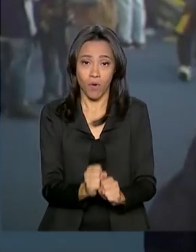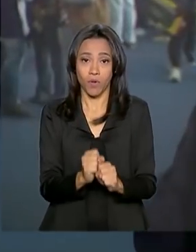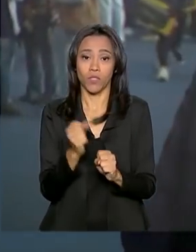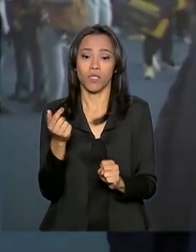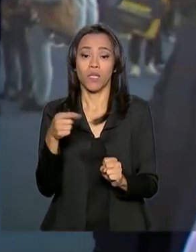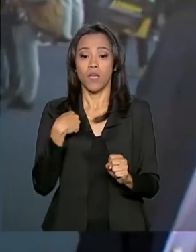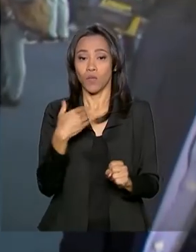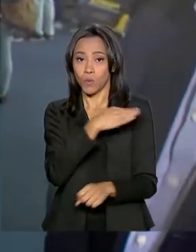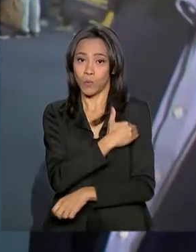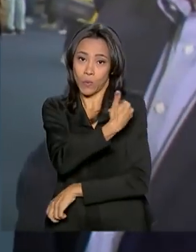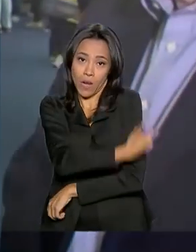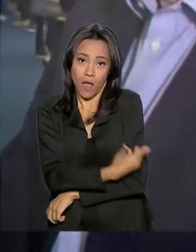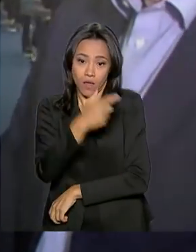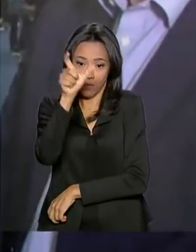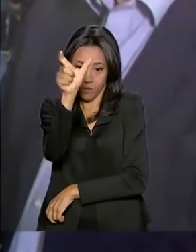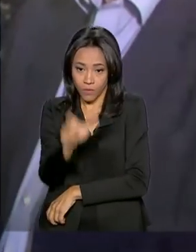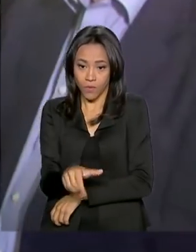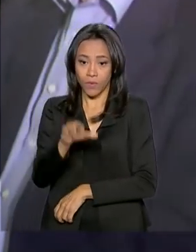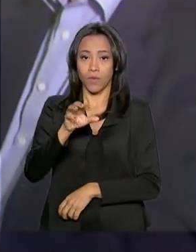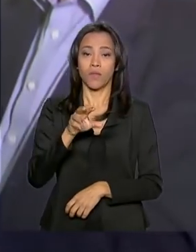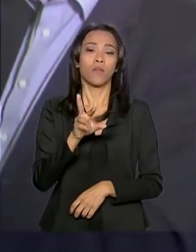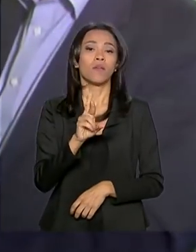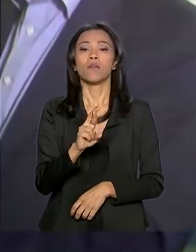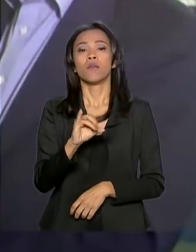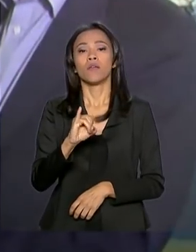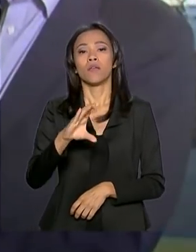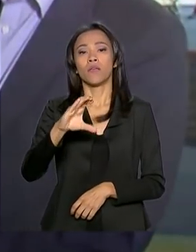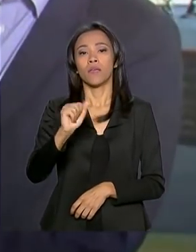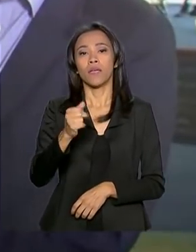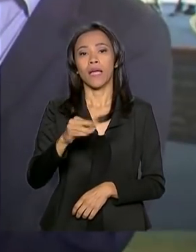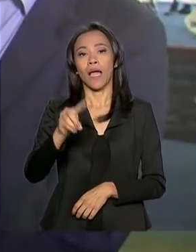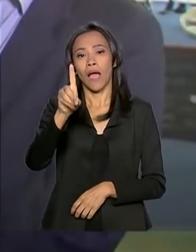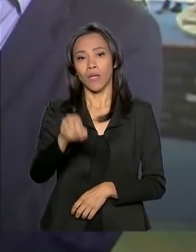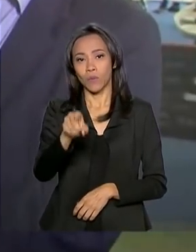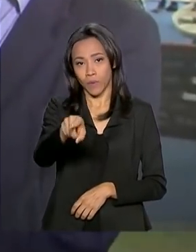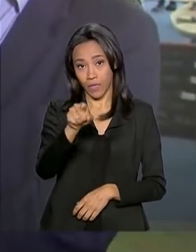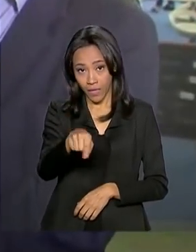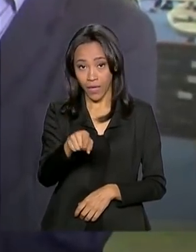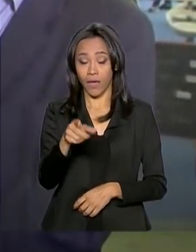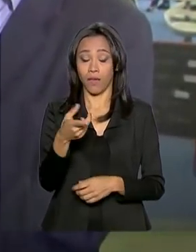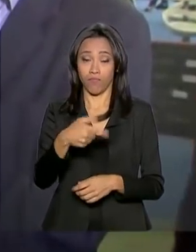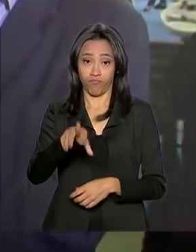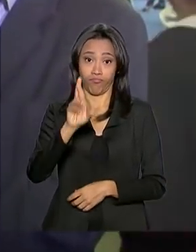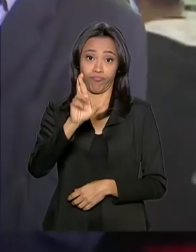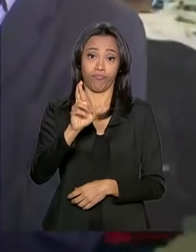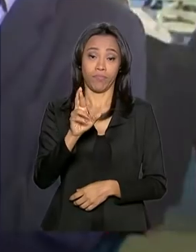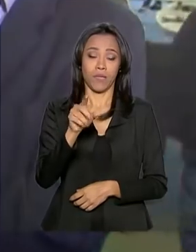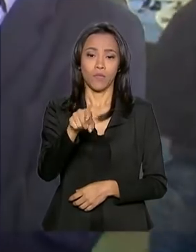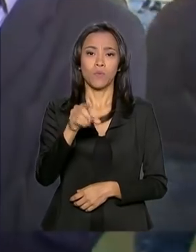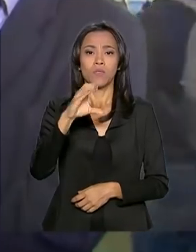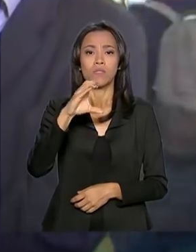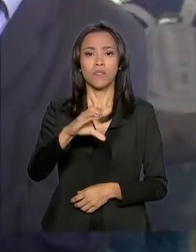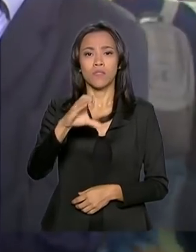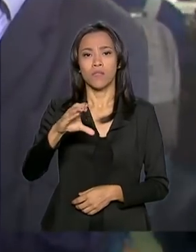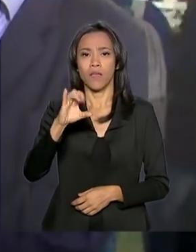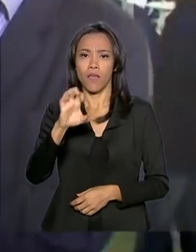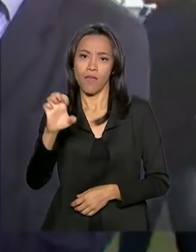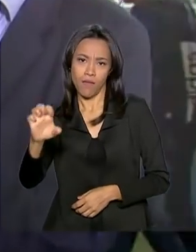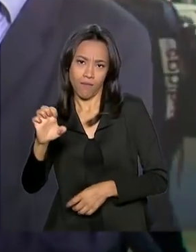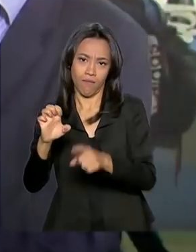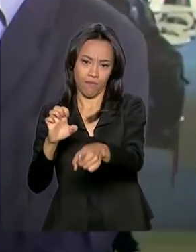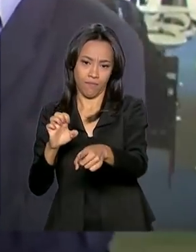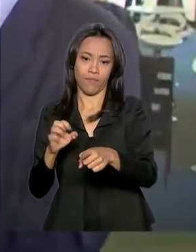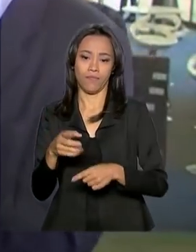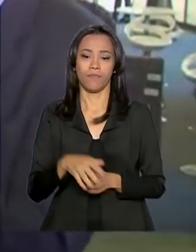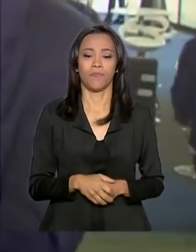de Ricardo Melantônio, que é o superintendente do CIEE, o Centro de Integração Empresa-Escola. Bom dia